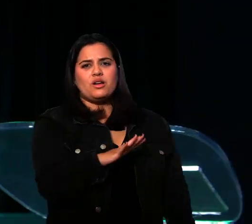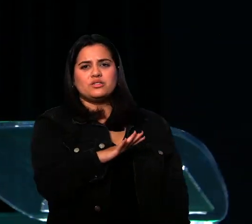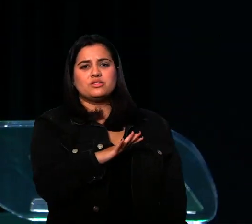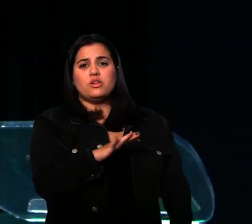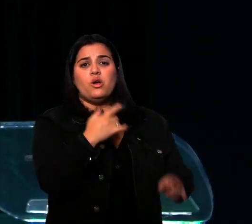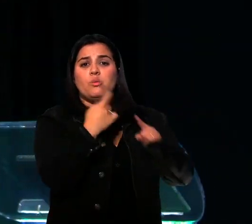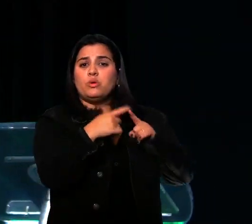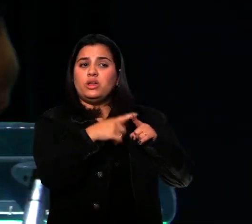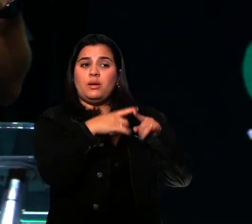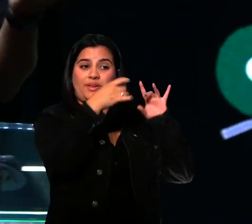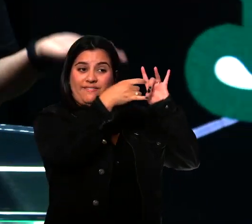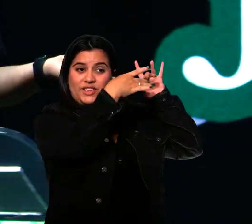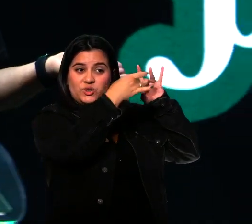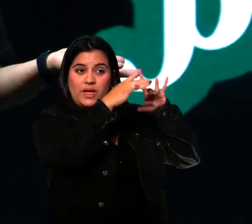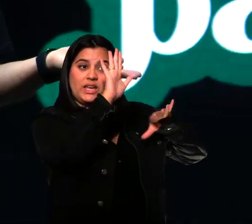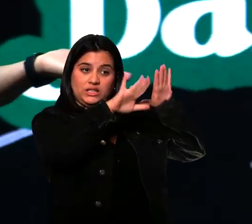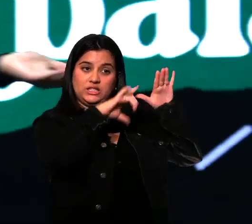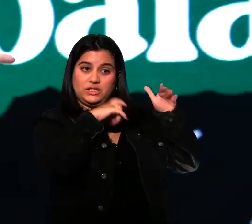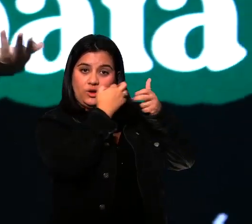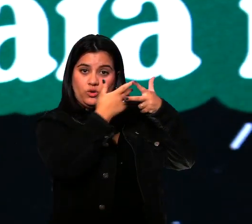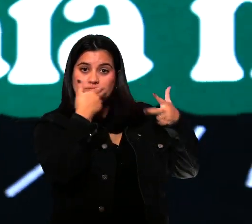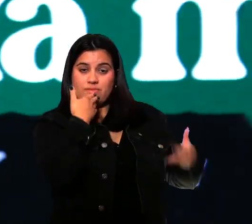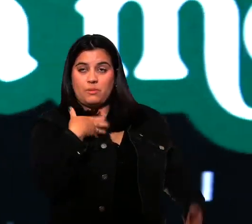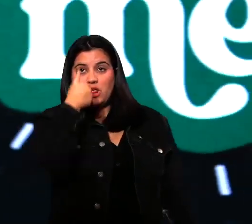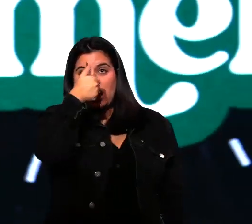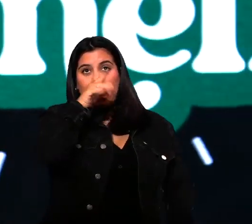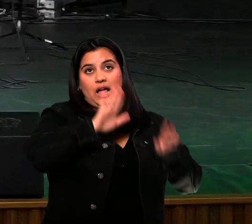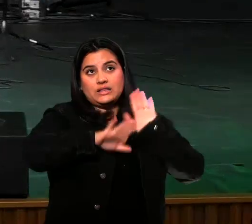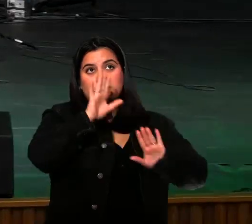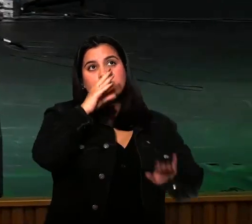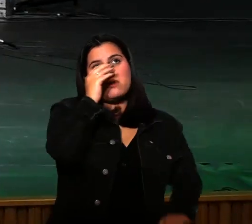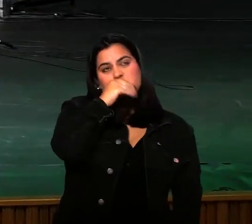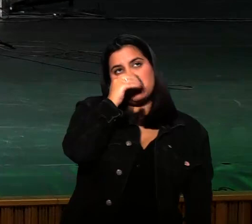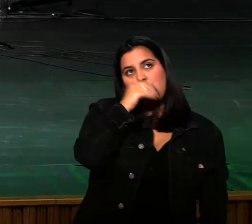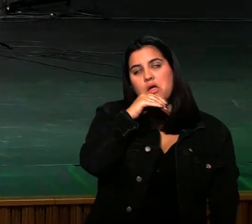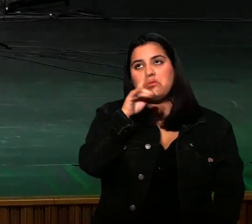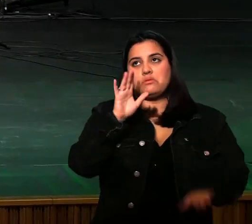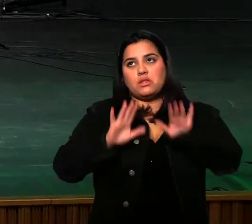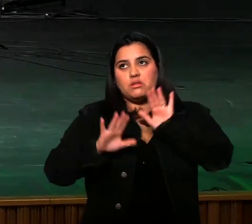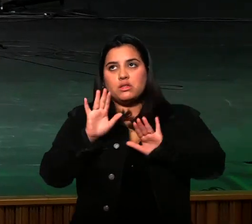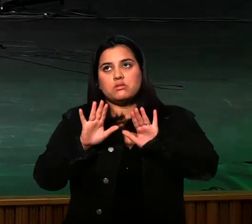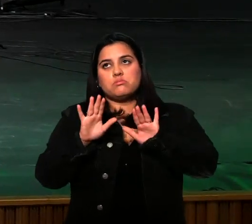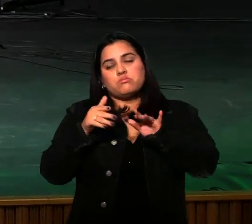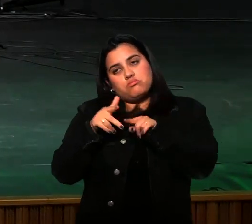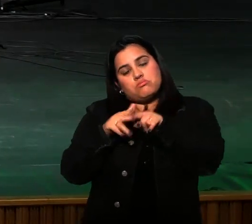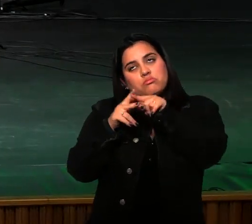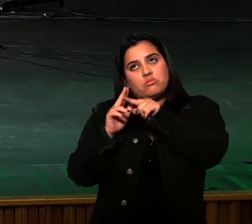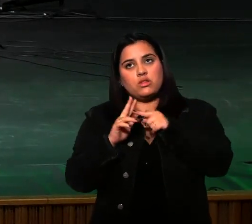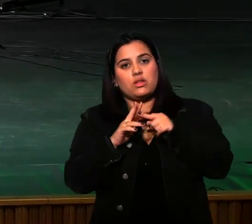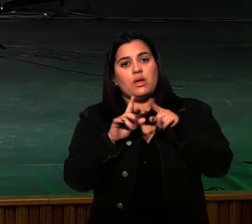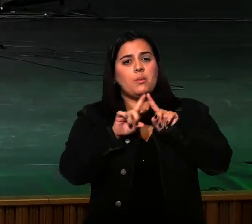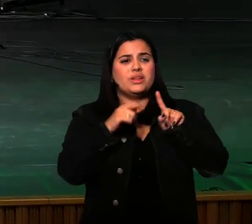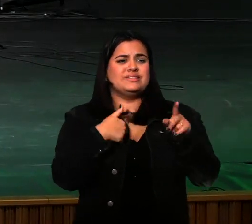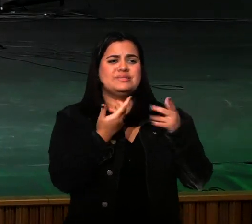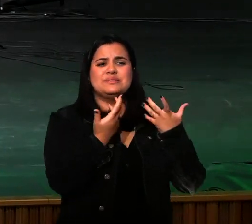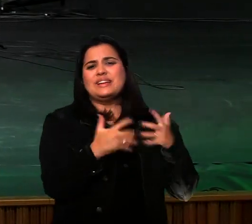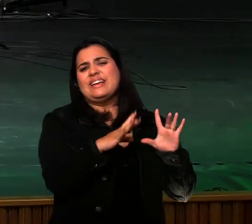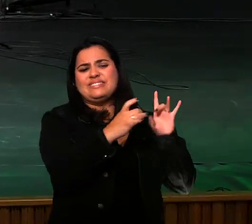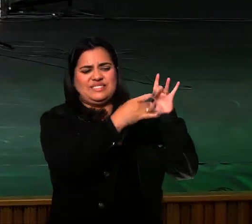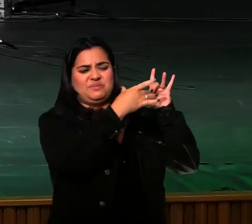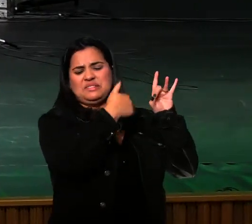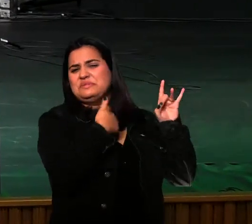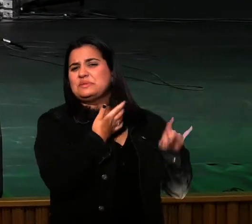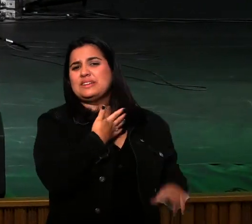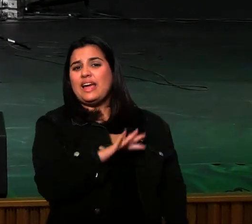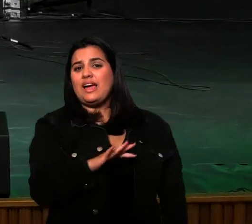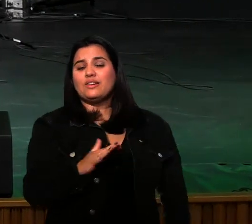coisas que eu tenho que melhorar. Às vezes são falhas, às vezes são coisas que tem só que ajustar e melhorar um pouquinho mais. Mas, no final das contas, eu não quero ouvir aquilo. Por